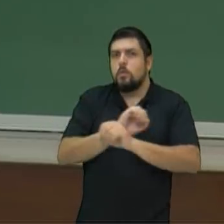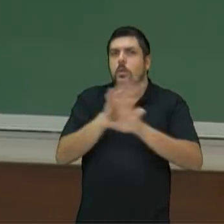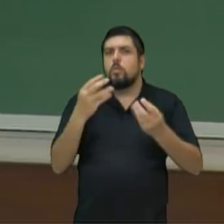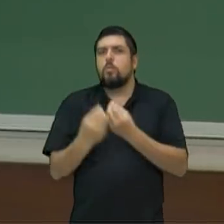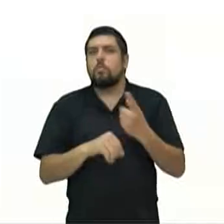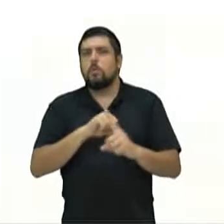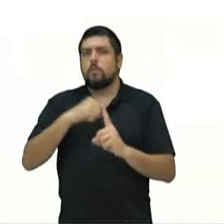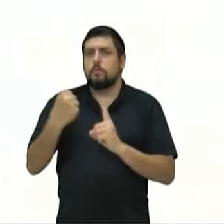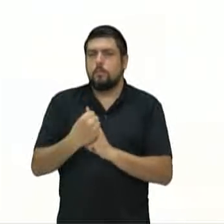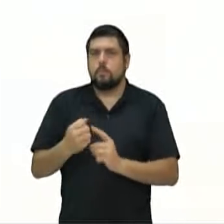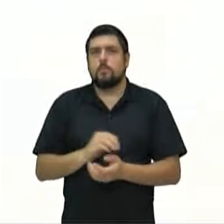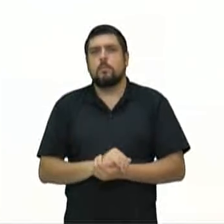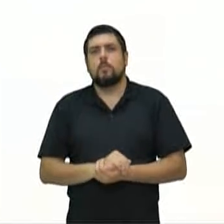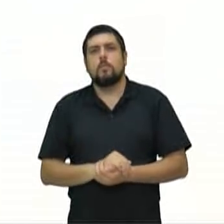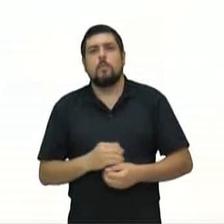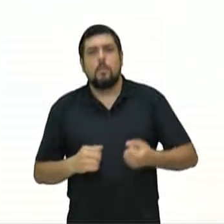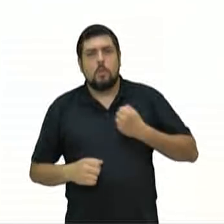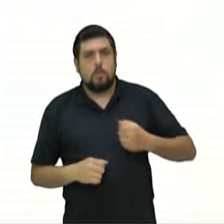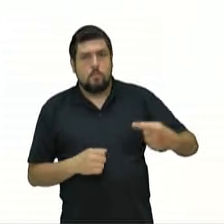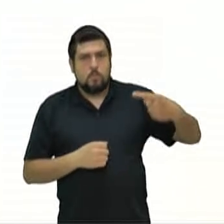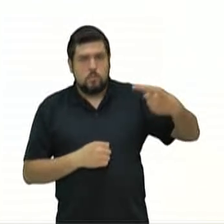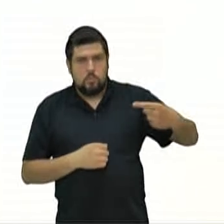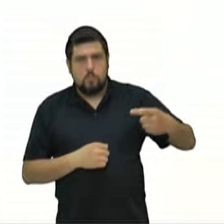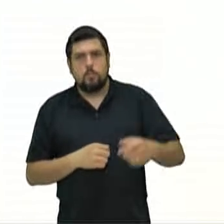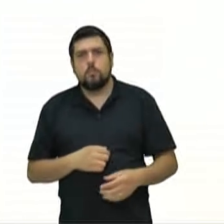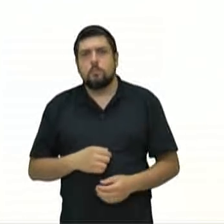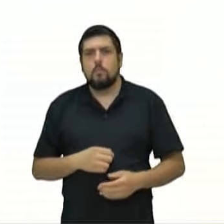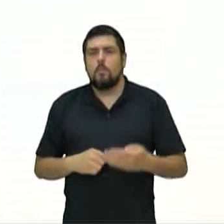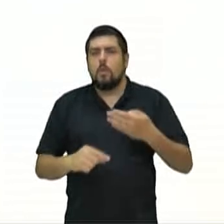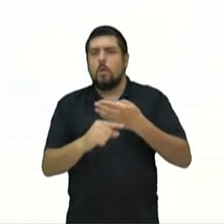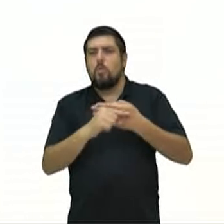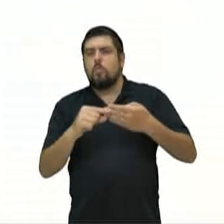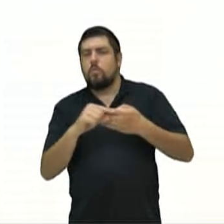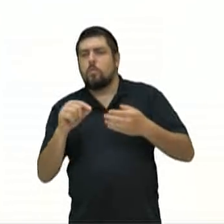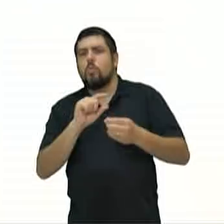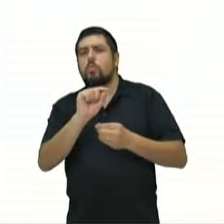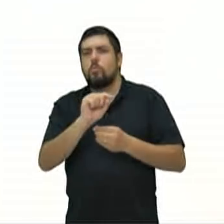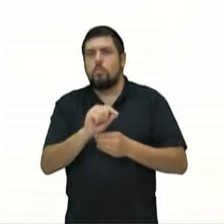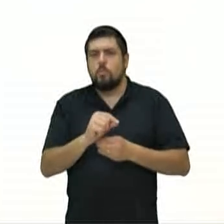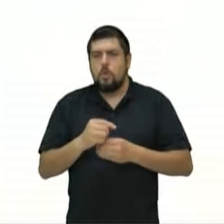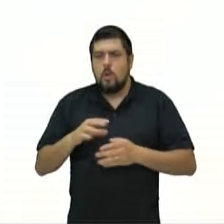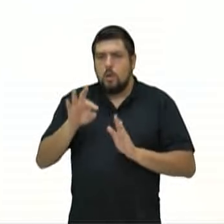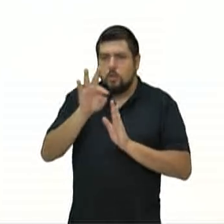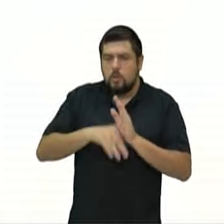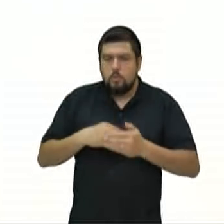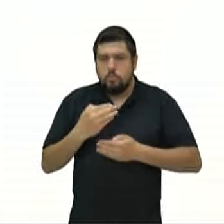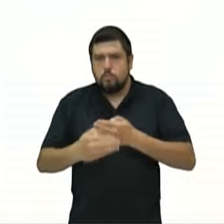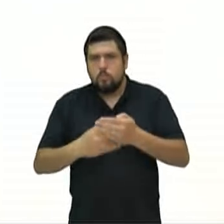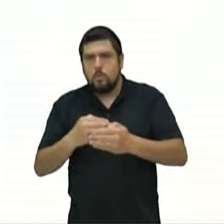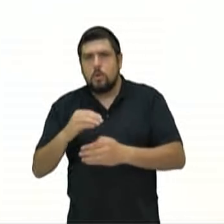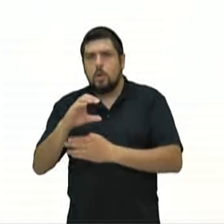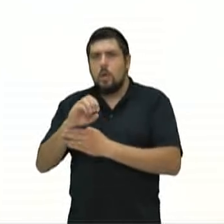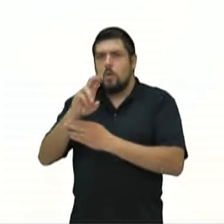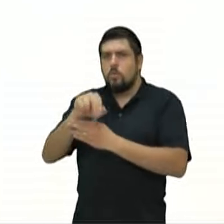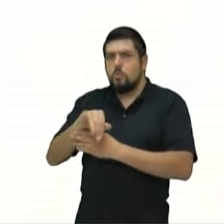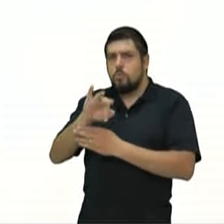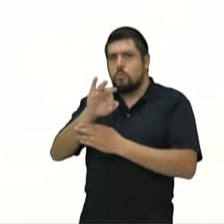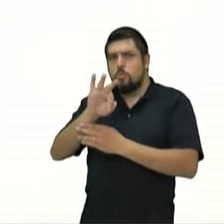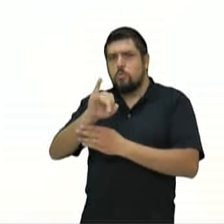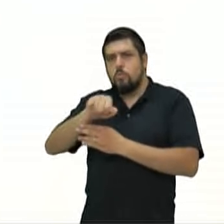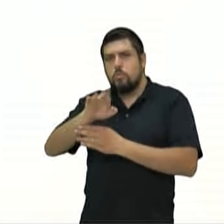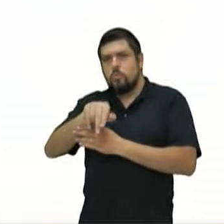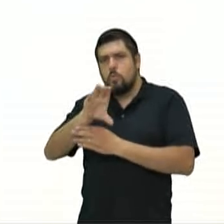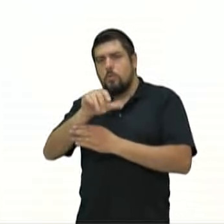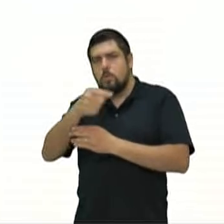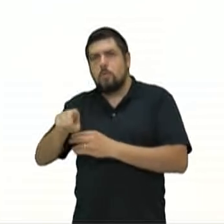social. Agora o autor progride o texto com uma conjunção. A ponte qual é? Bem como efeito de sentido produzido por